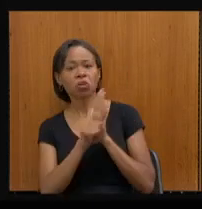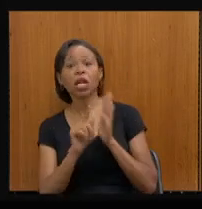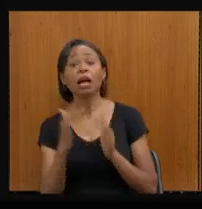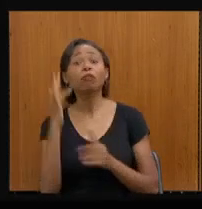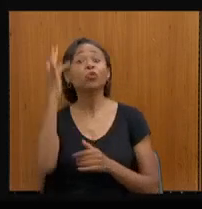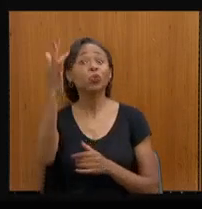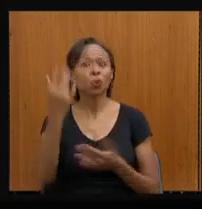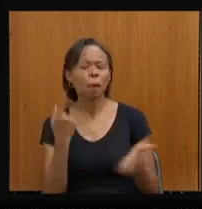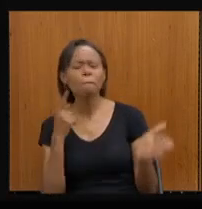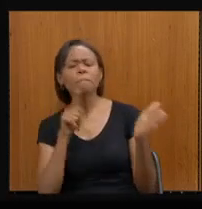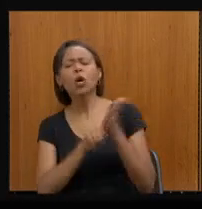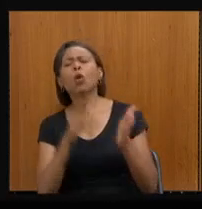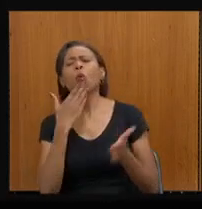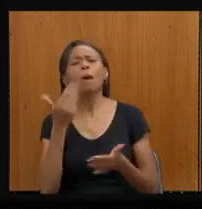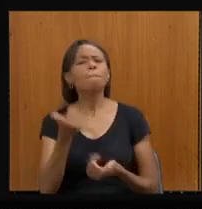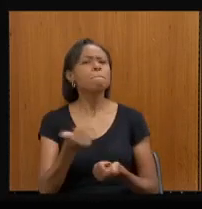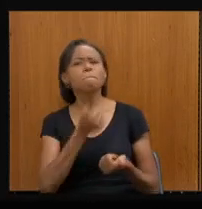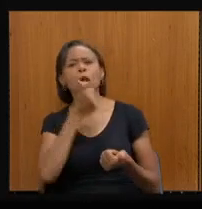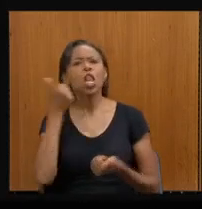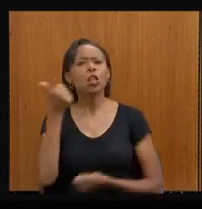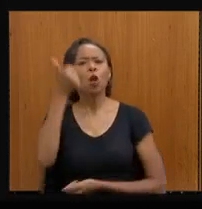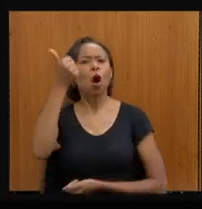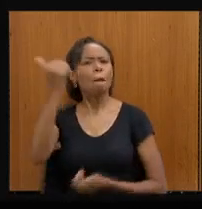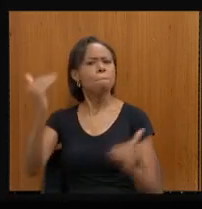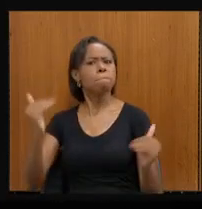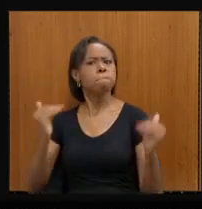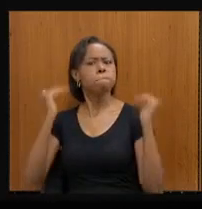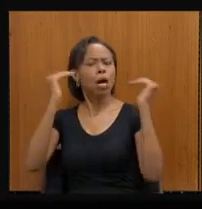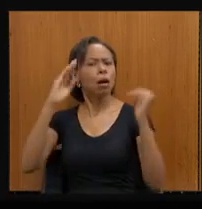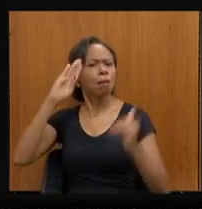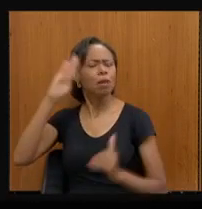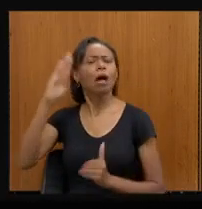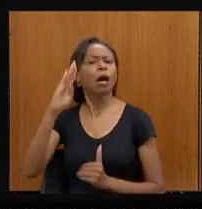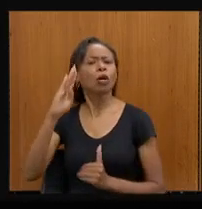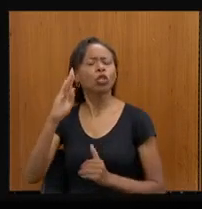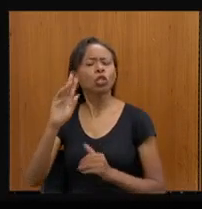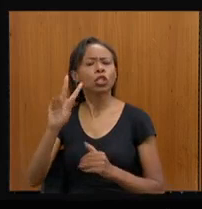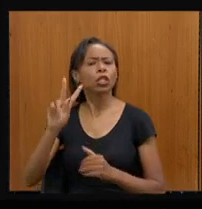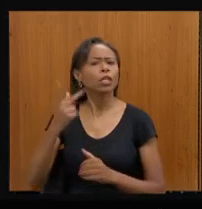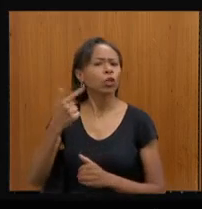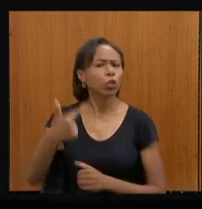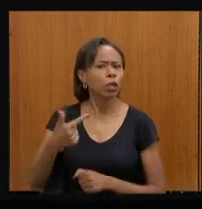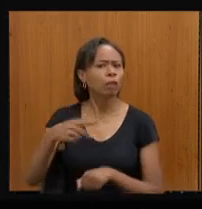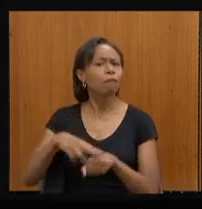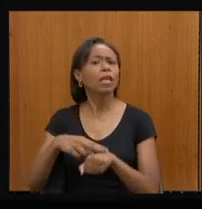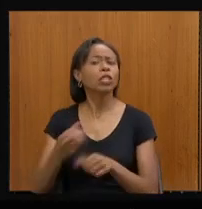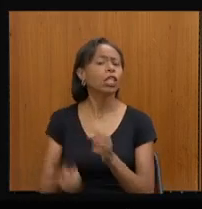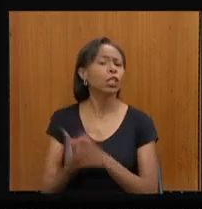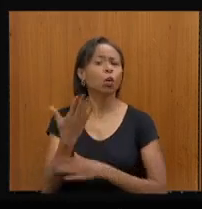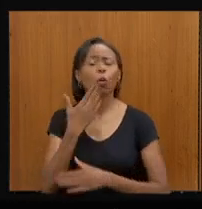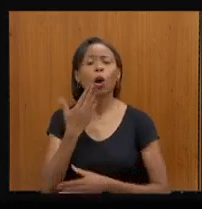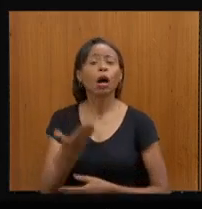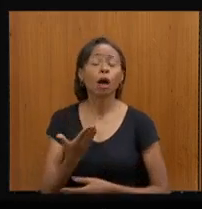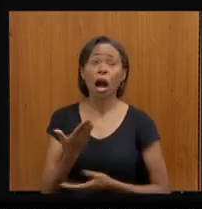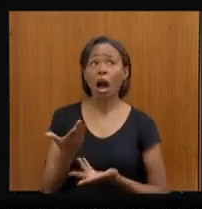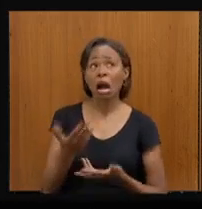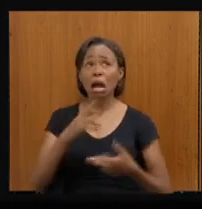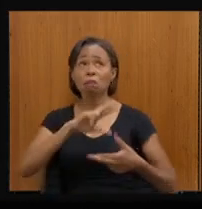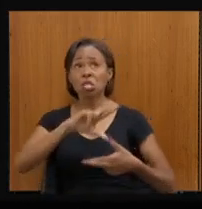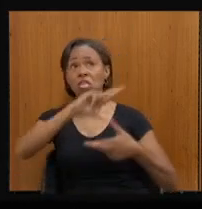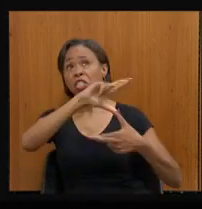futuro a gente pergunta Quem é o melhor o maior produtor de hidrogênio Verde talvez eles vão dizer a para América Latina